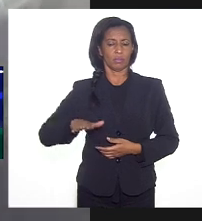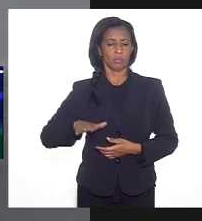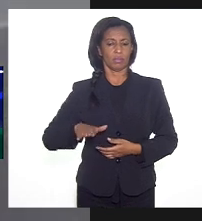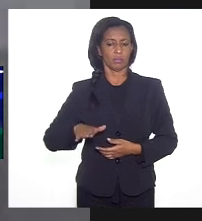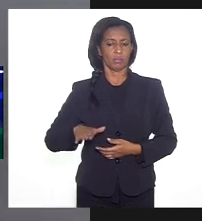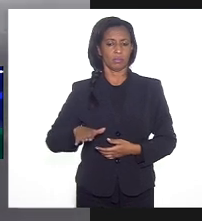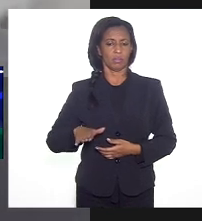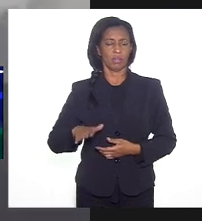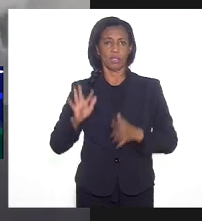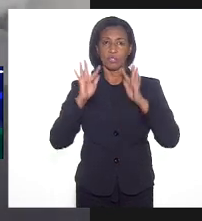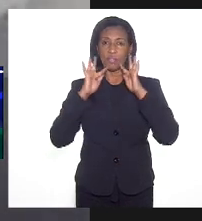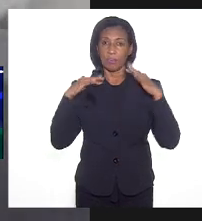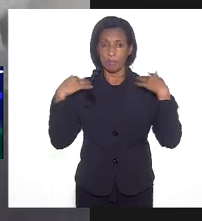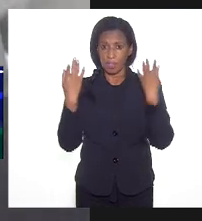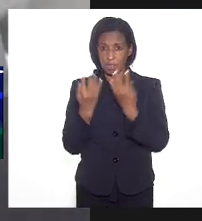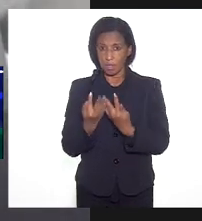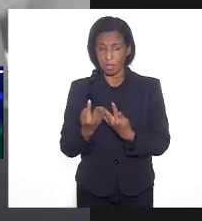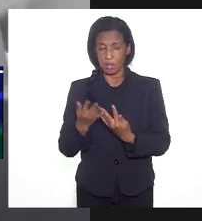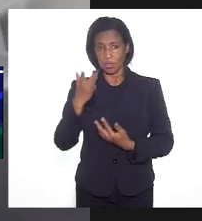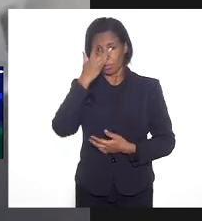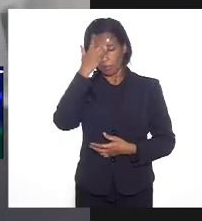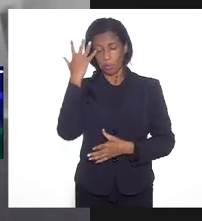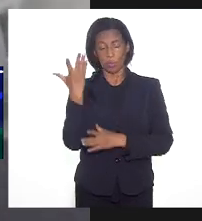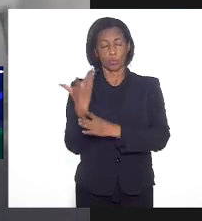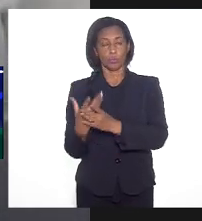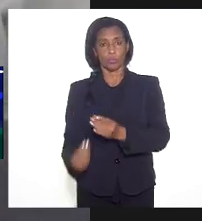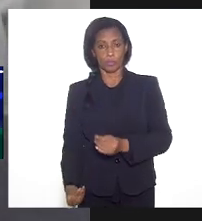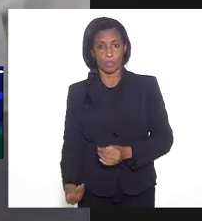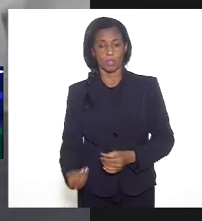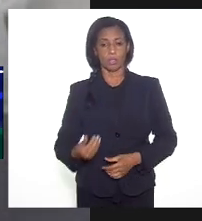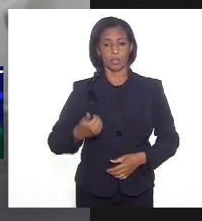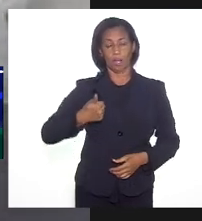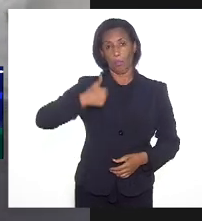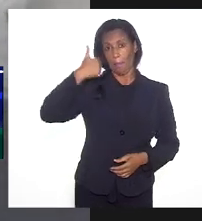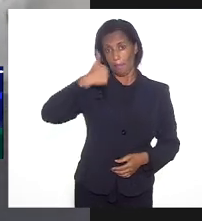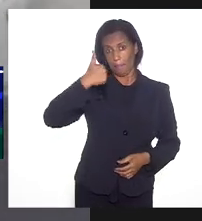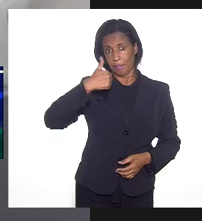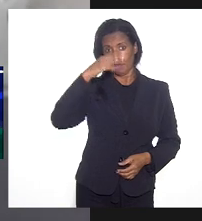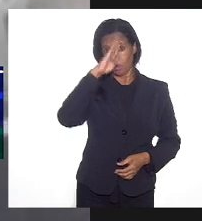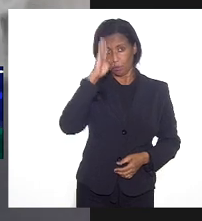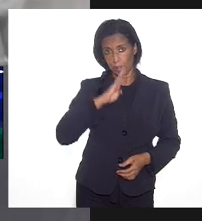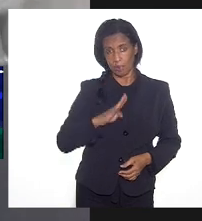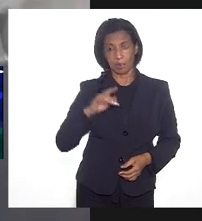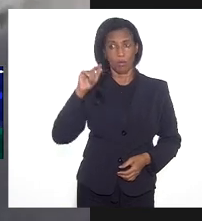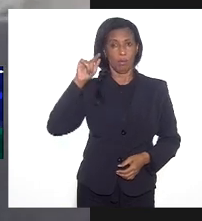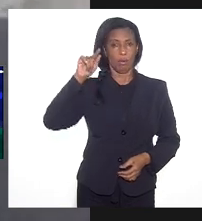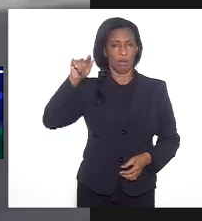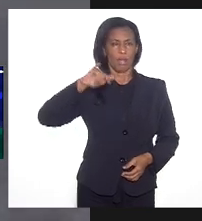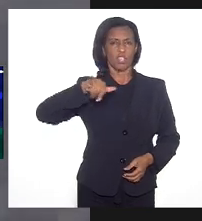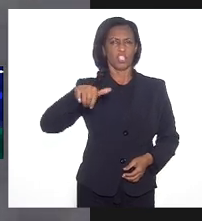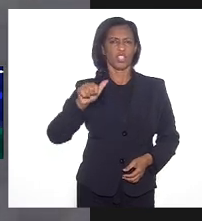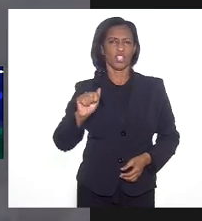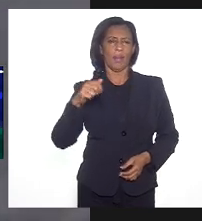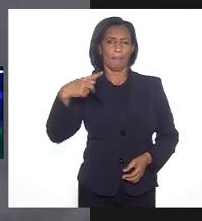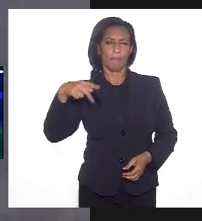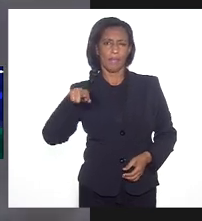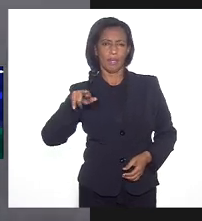apoio às familiares de pessoas desaparecidas é o primeiro do Brasil está lá em Japeri a gente